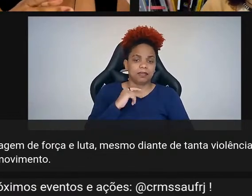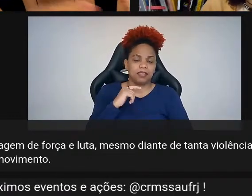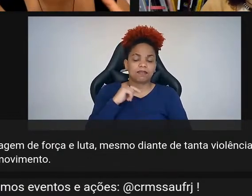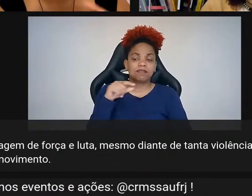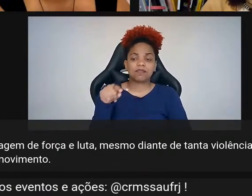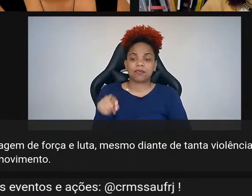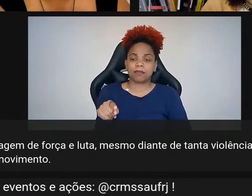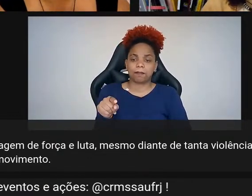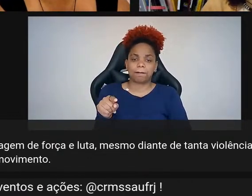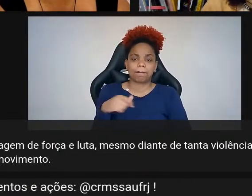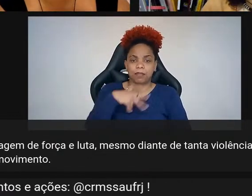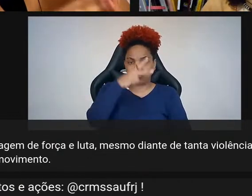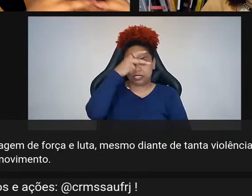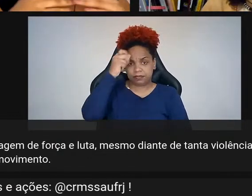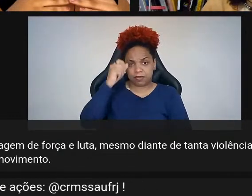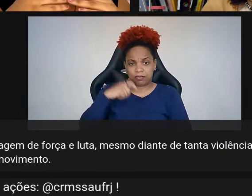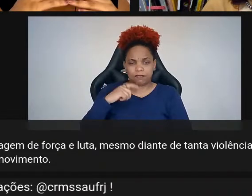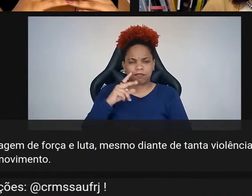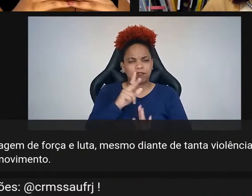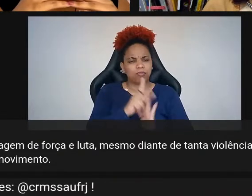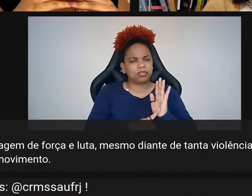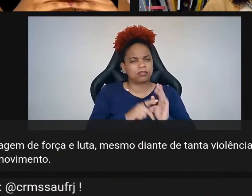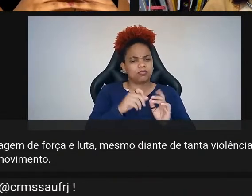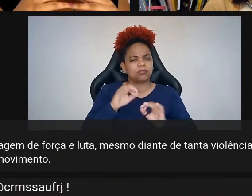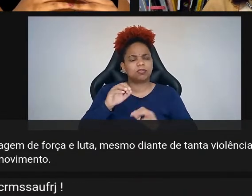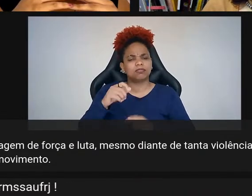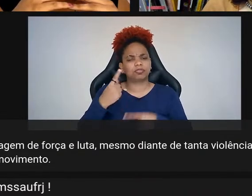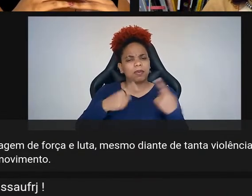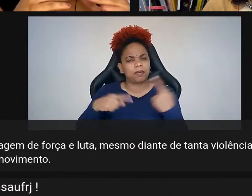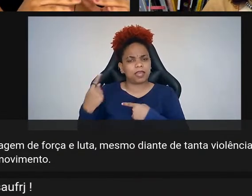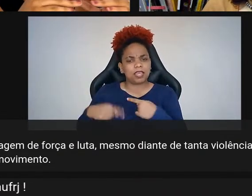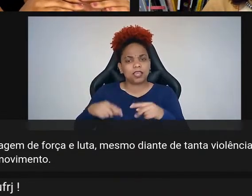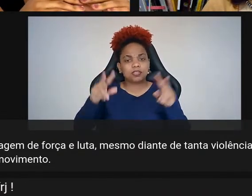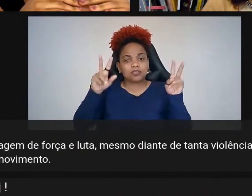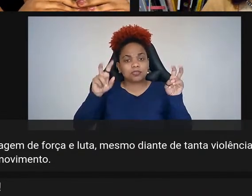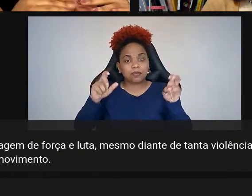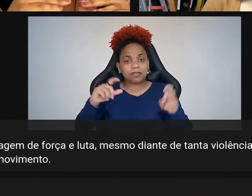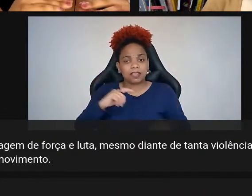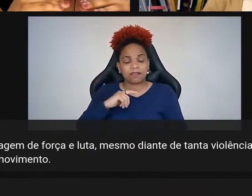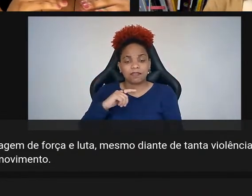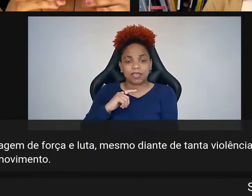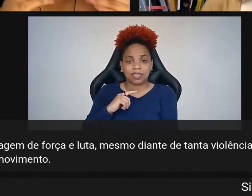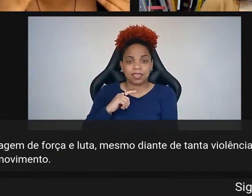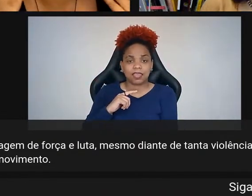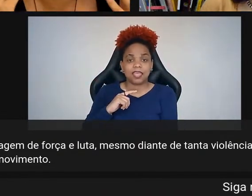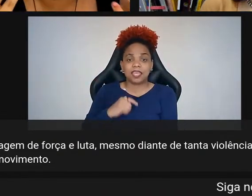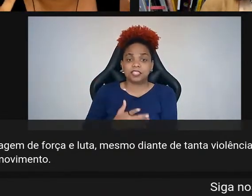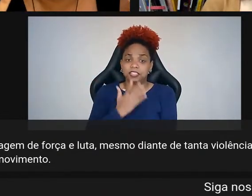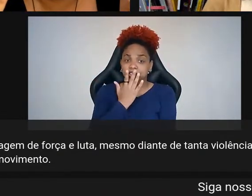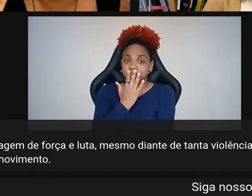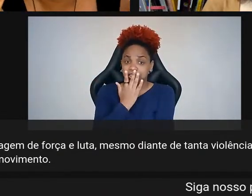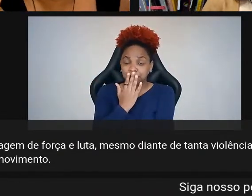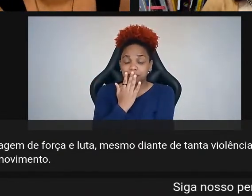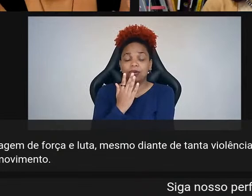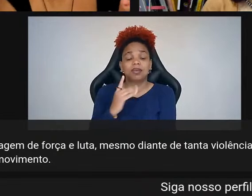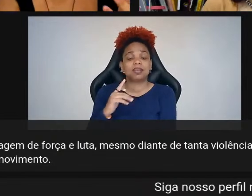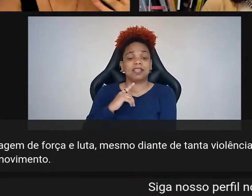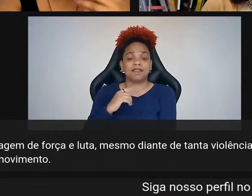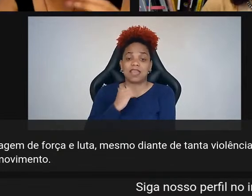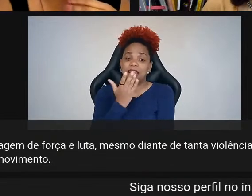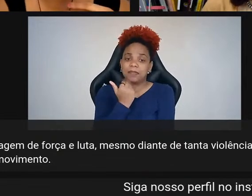um projeto que se falava sobre gênero alimentício. E os vereadores, achando que se tratava de